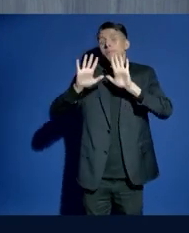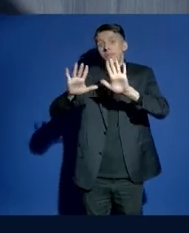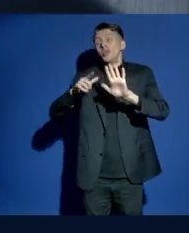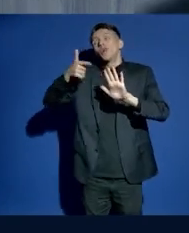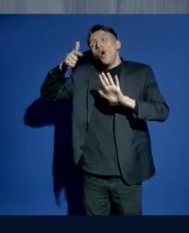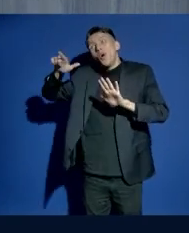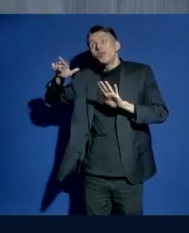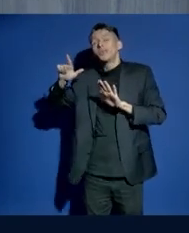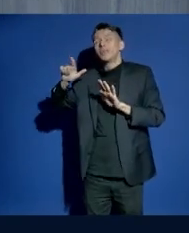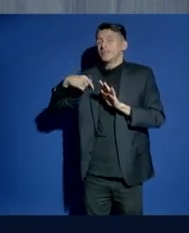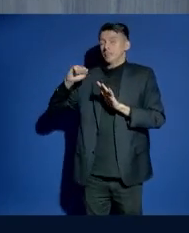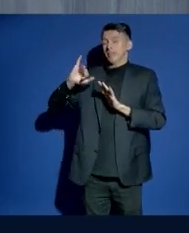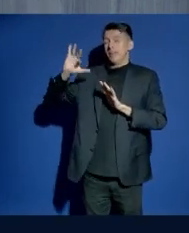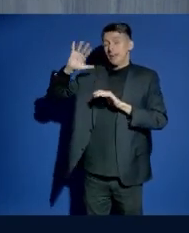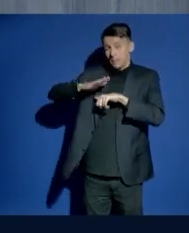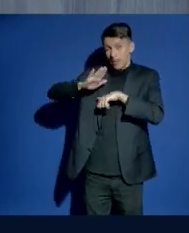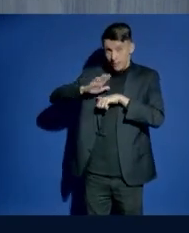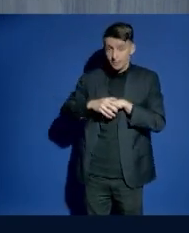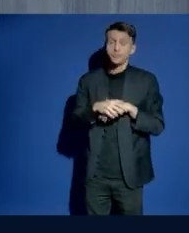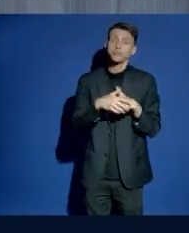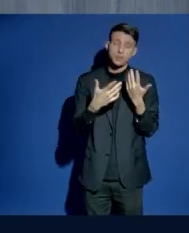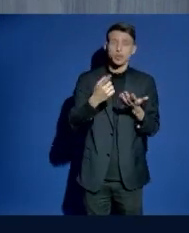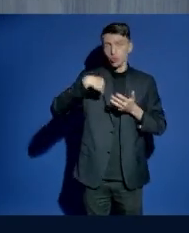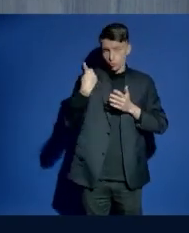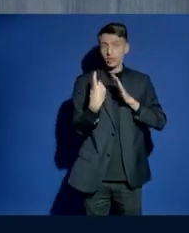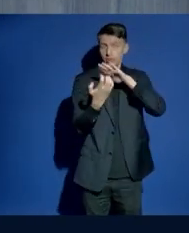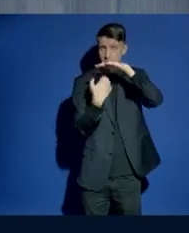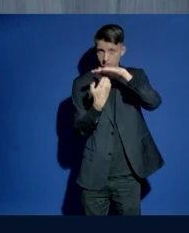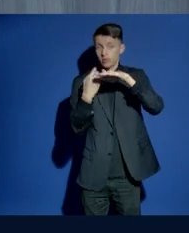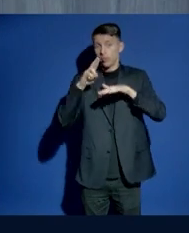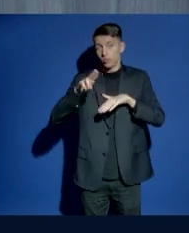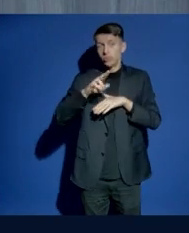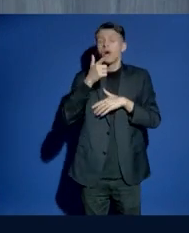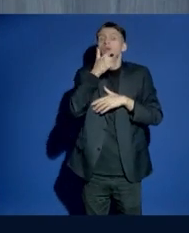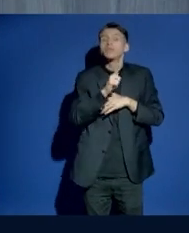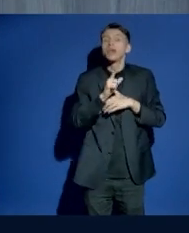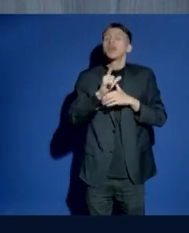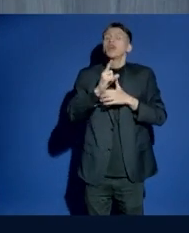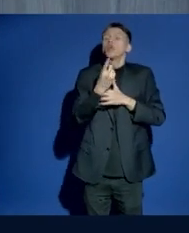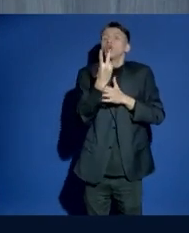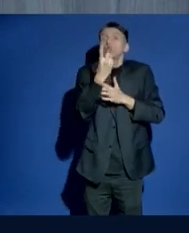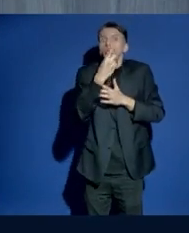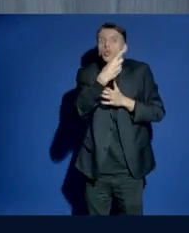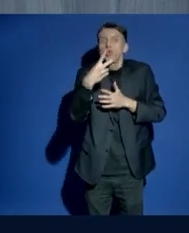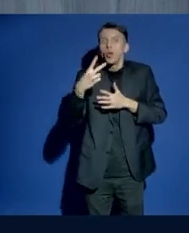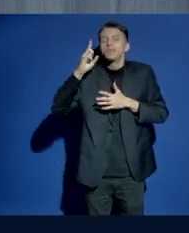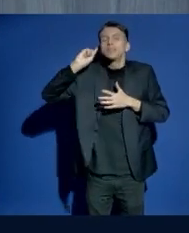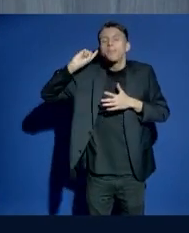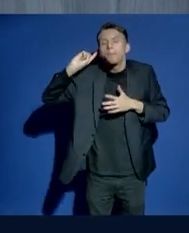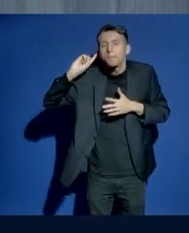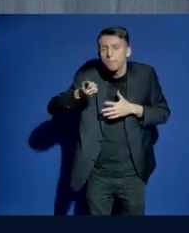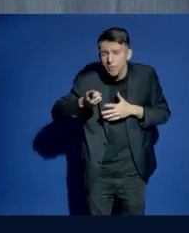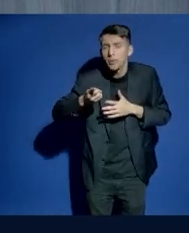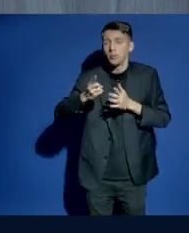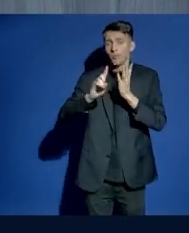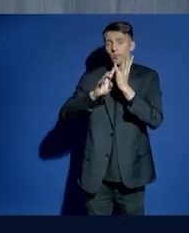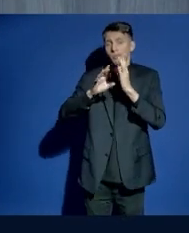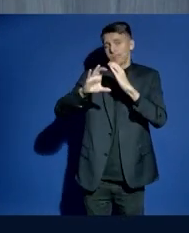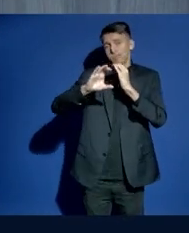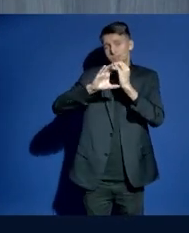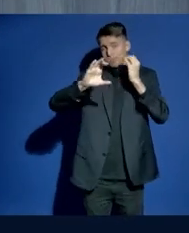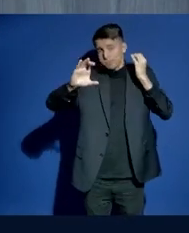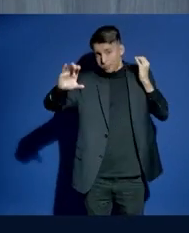lá na na na nas redes na Urca a gente já abastece hoje 12 mil veículos por dia além de